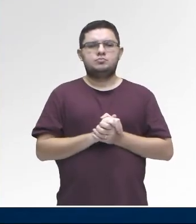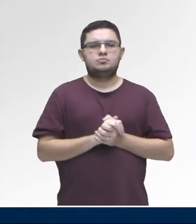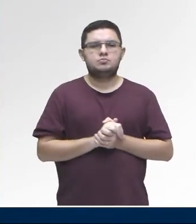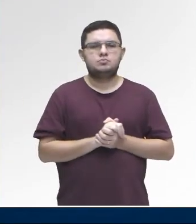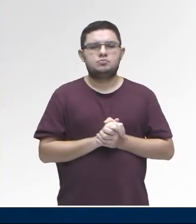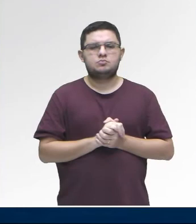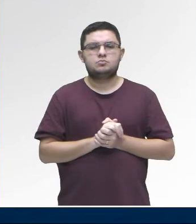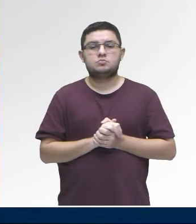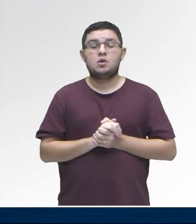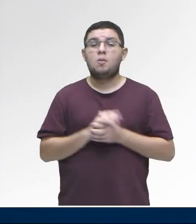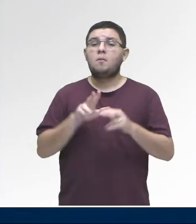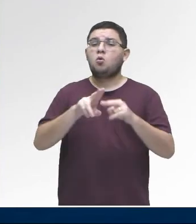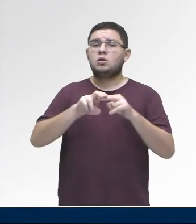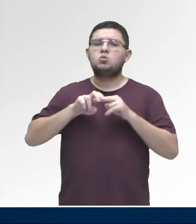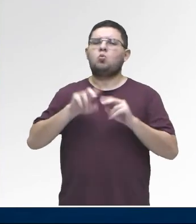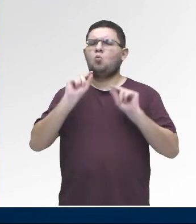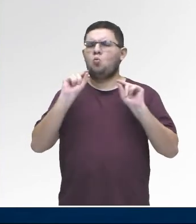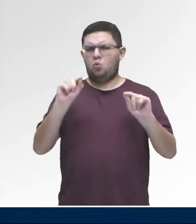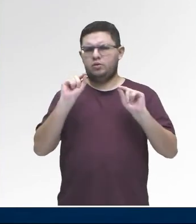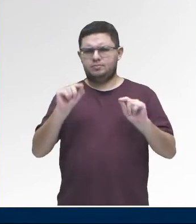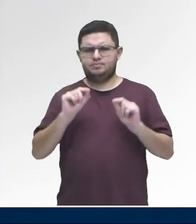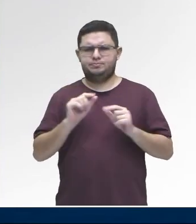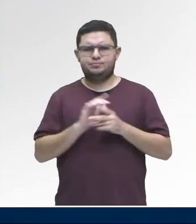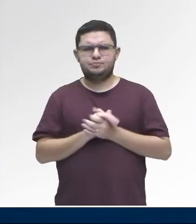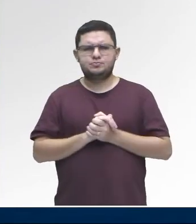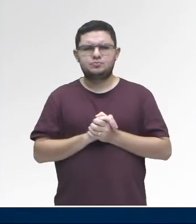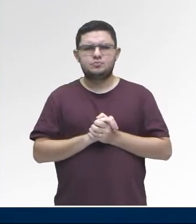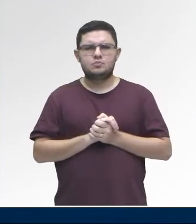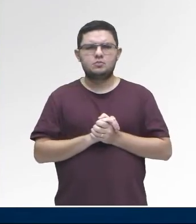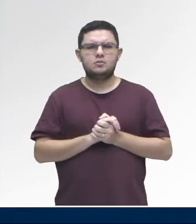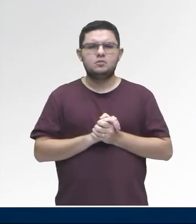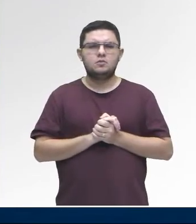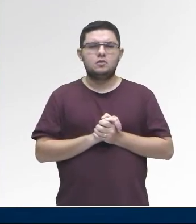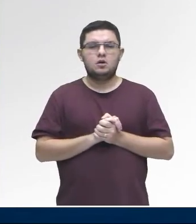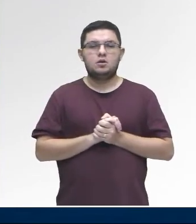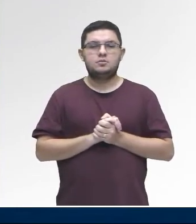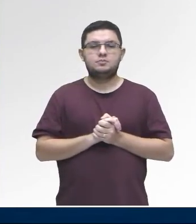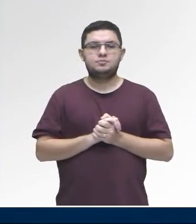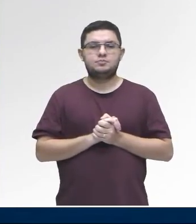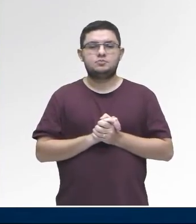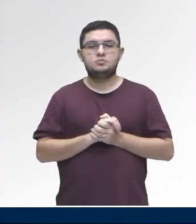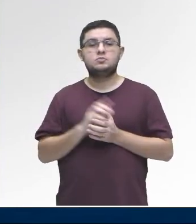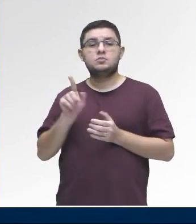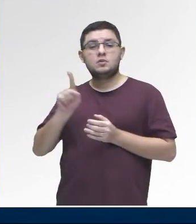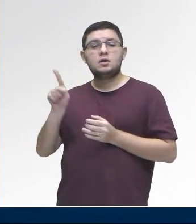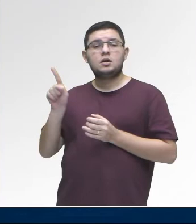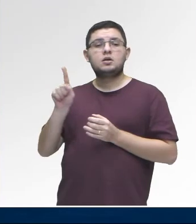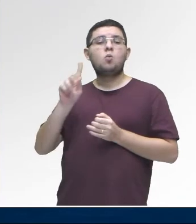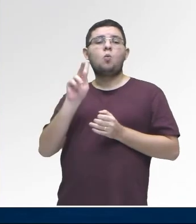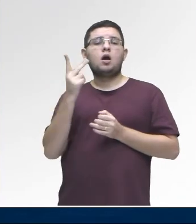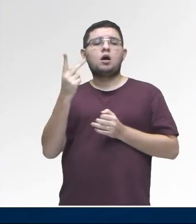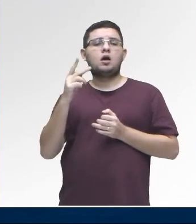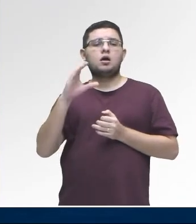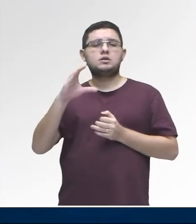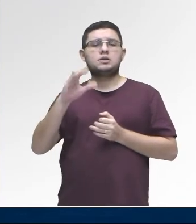É falsa porque o ácido clórico,